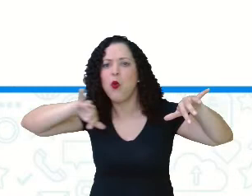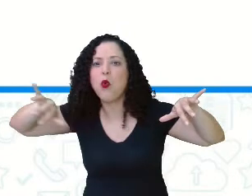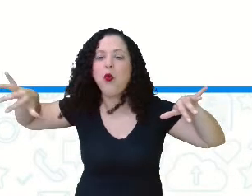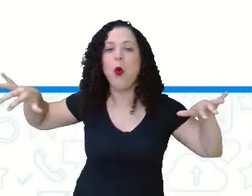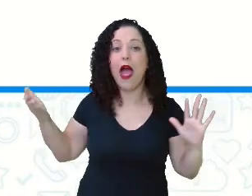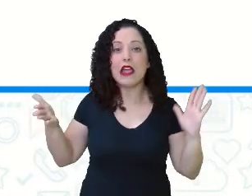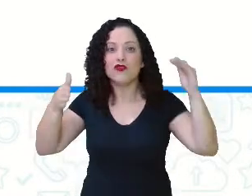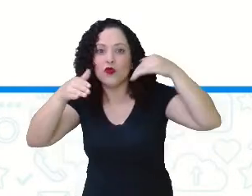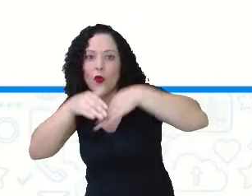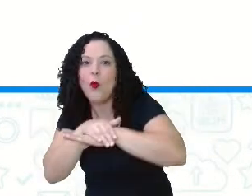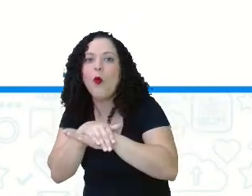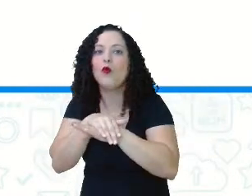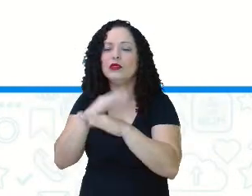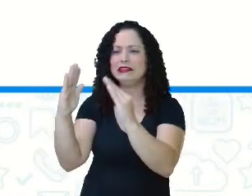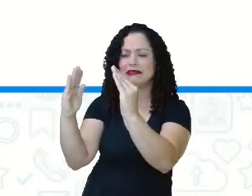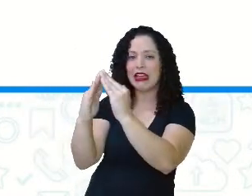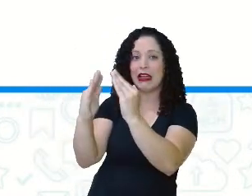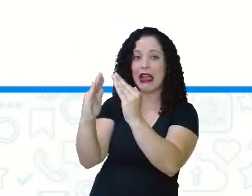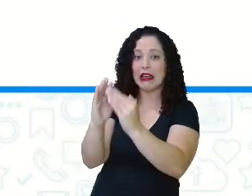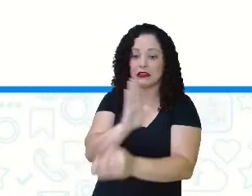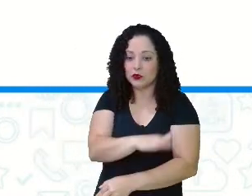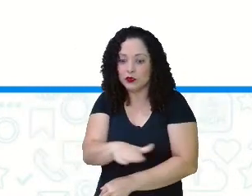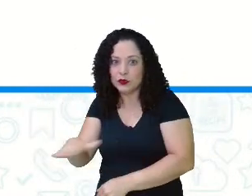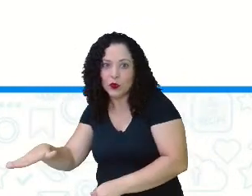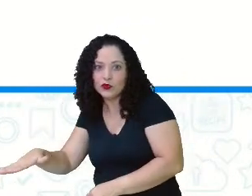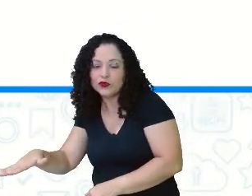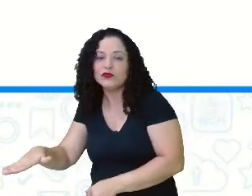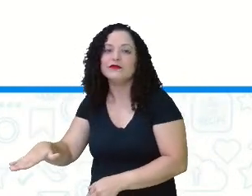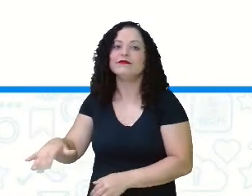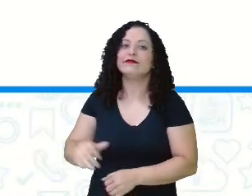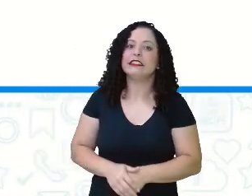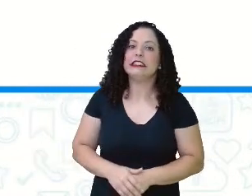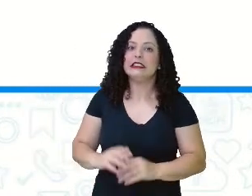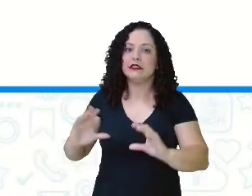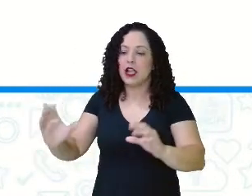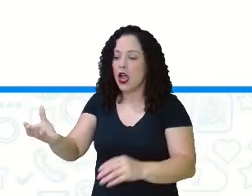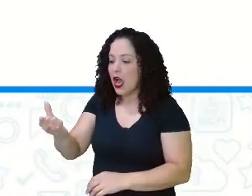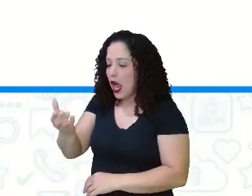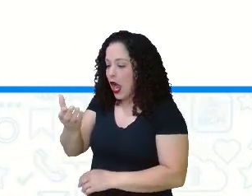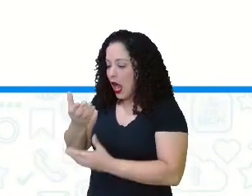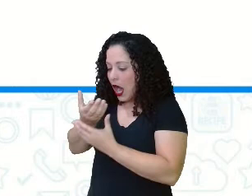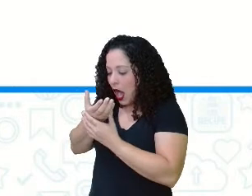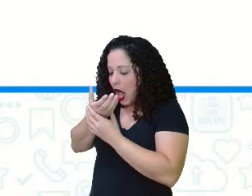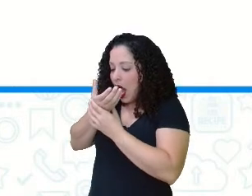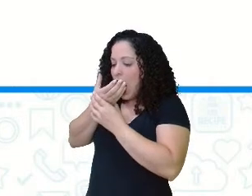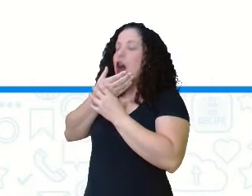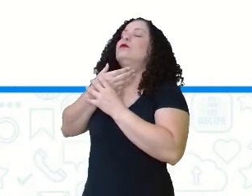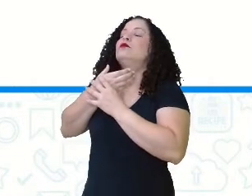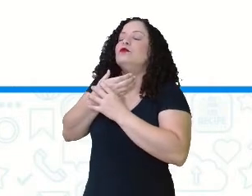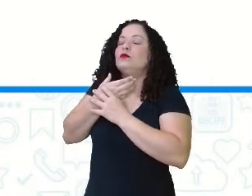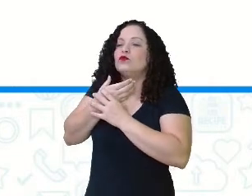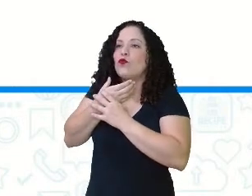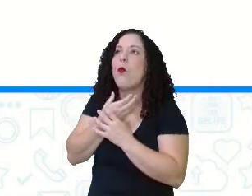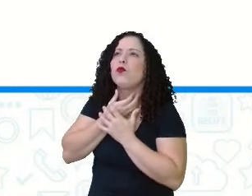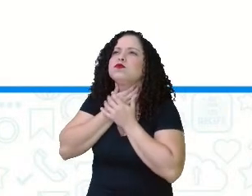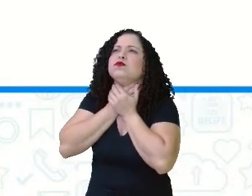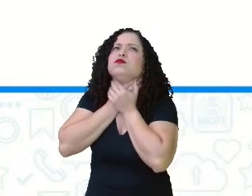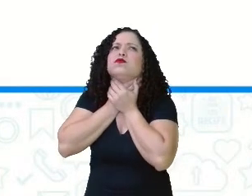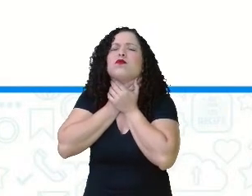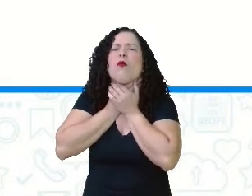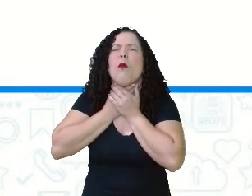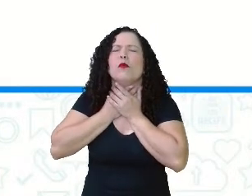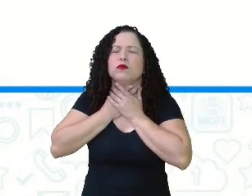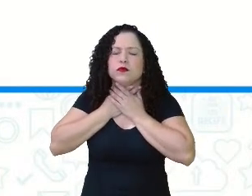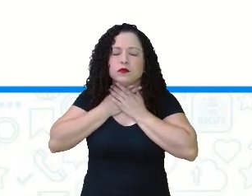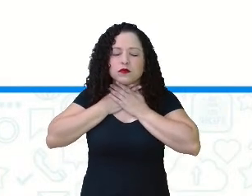é descoberta e acaba por comer uma maçã enfeitiçada que recebe da madrasta. A fruta faz engasgar e